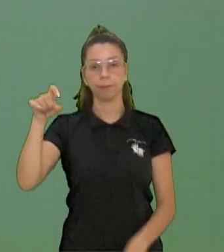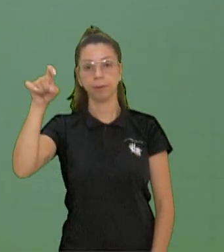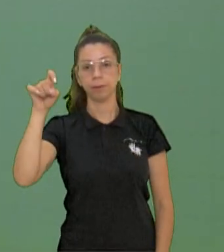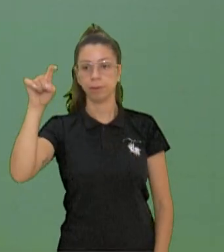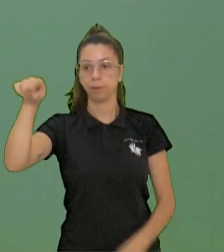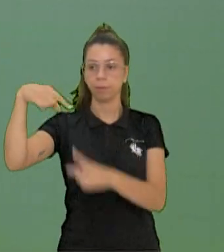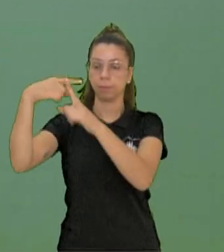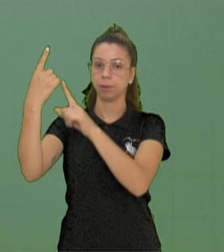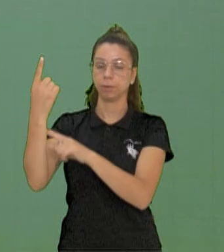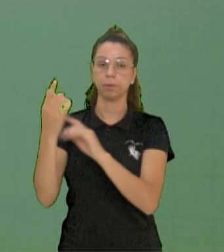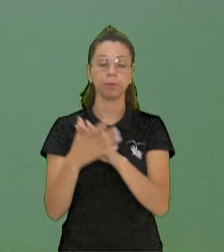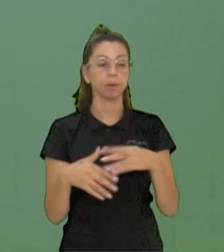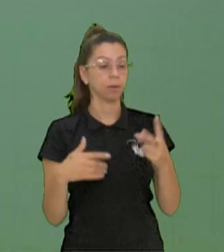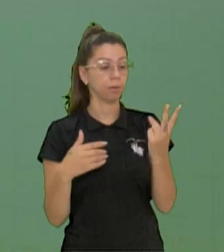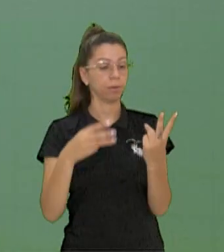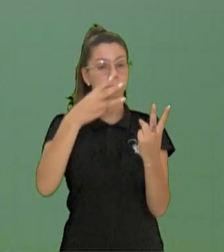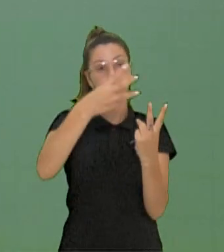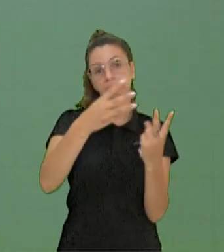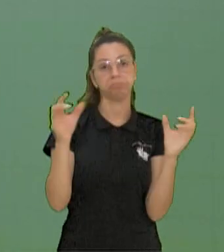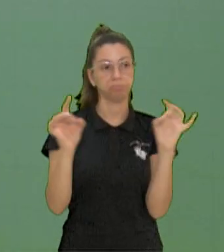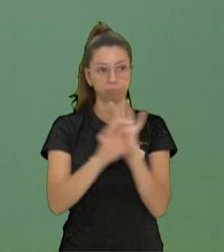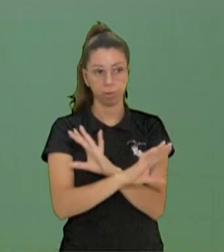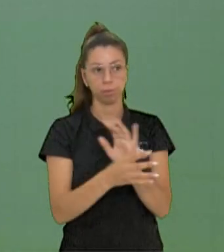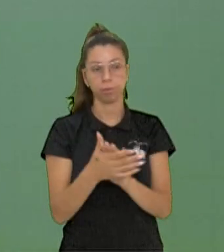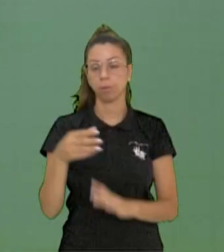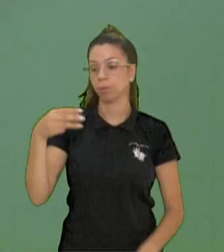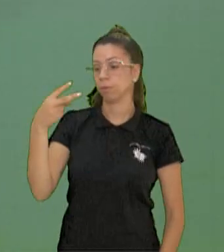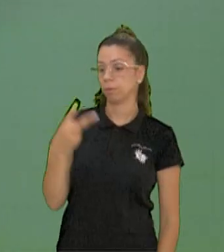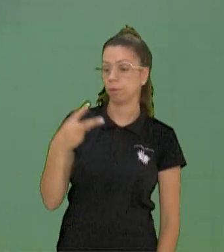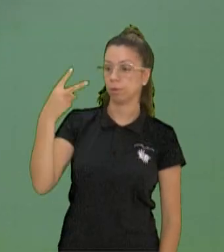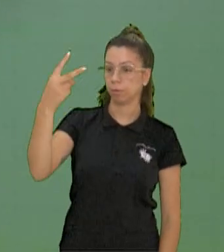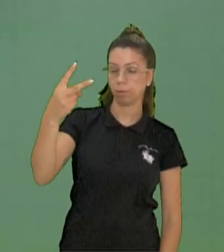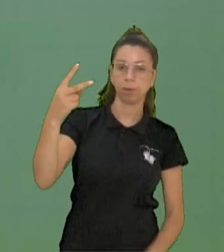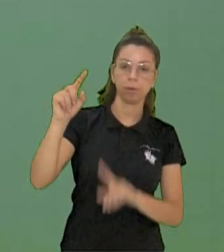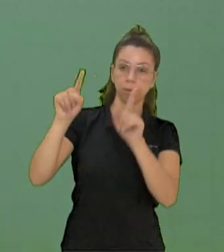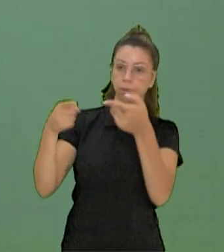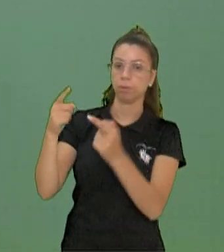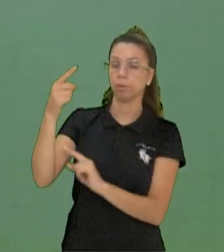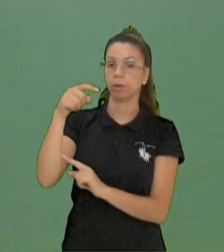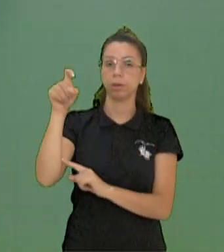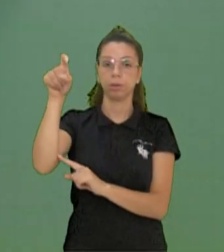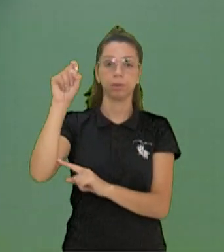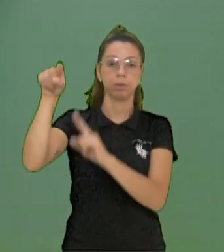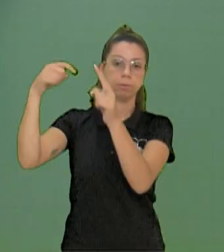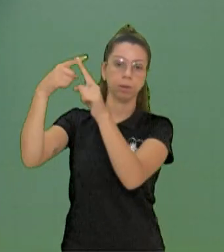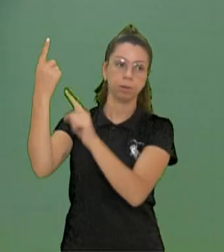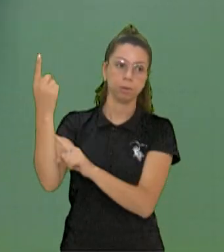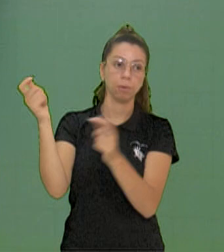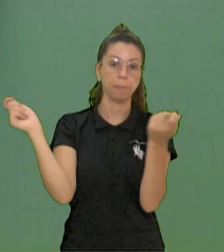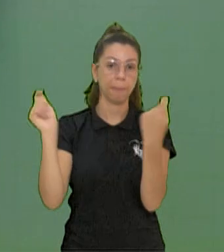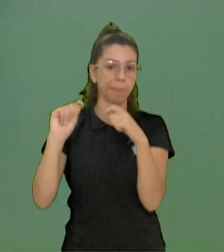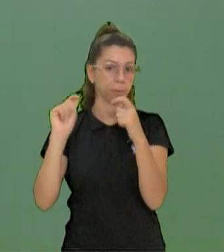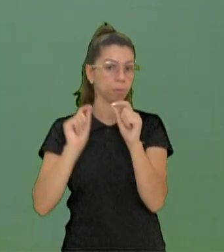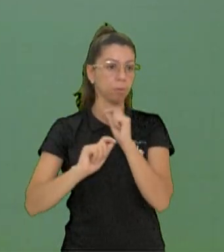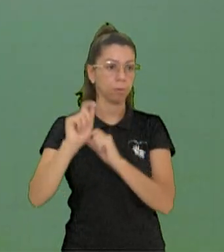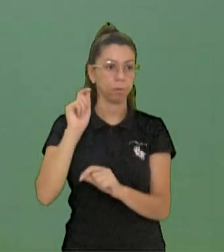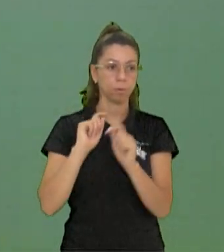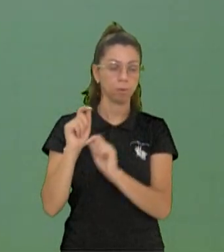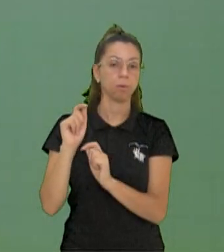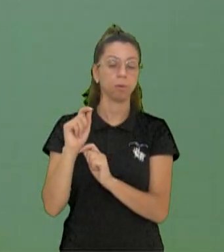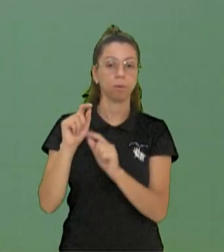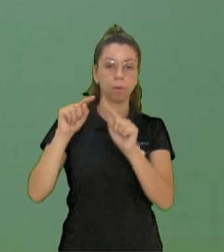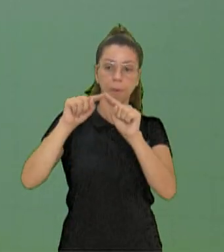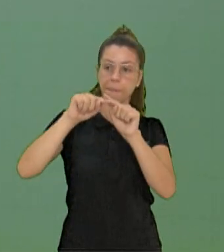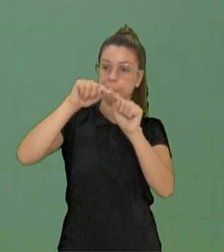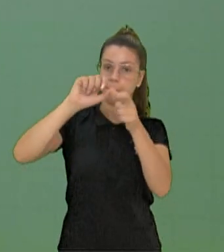Então, 2 elevado a 3 está resolvido. 2 elevado a 2 elevado a x mais 1, eu preciso aplicar aqui potência